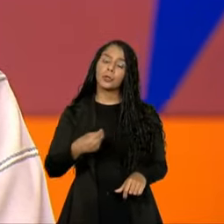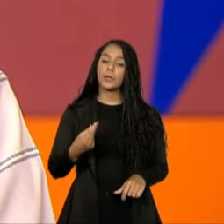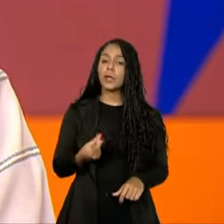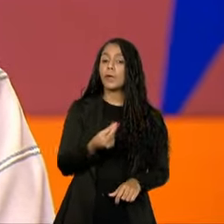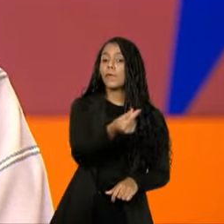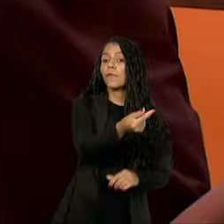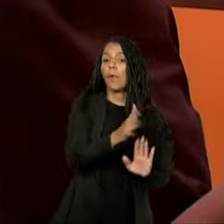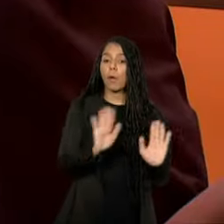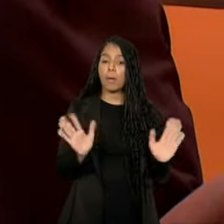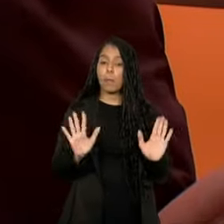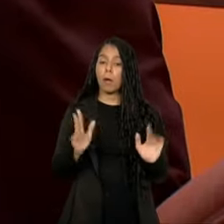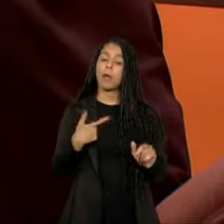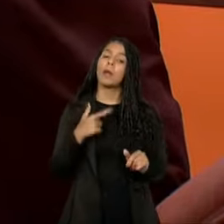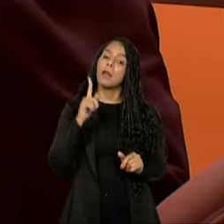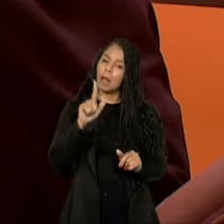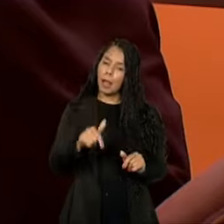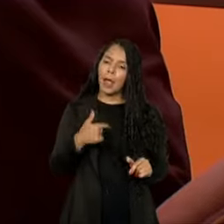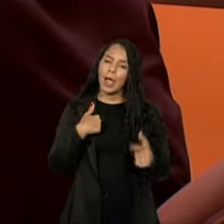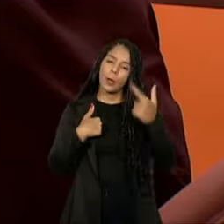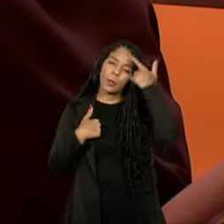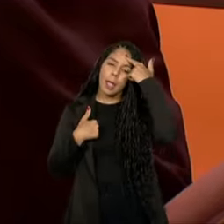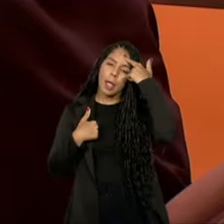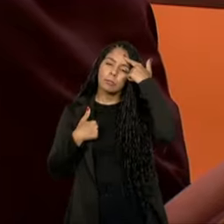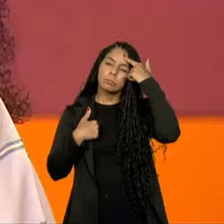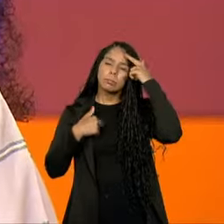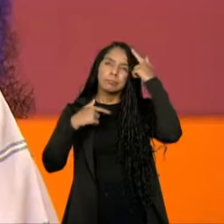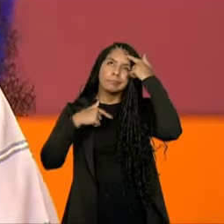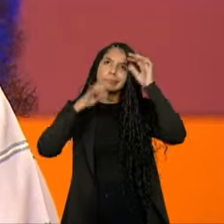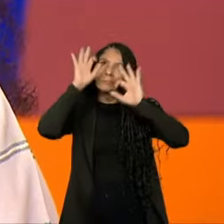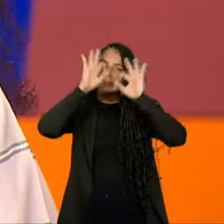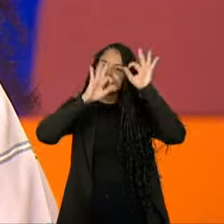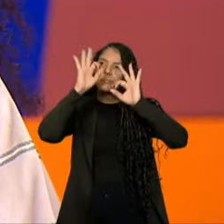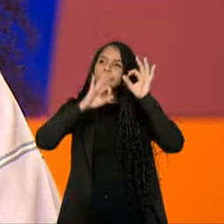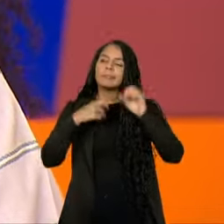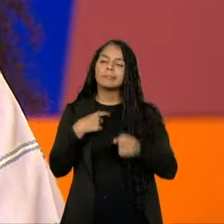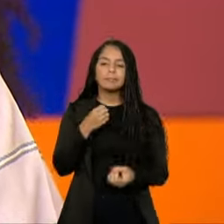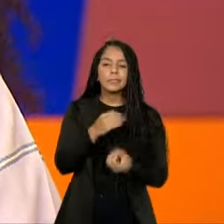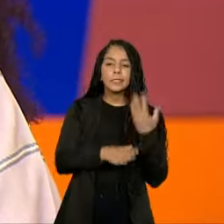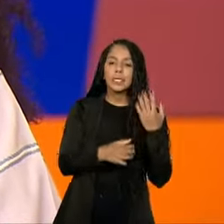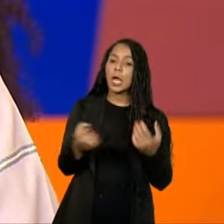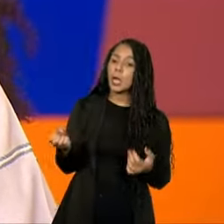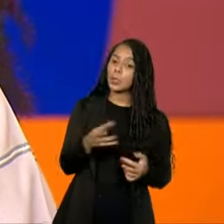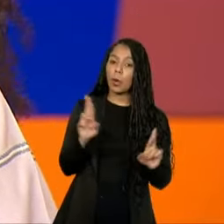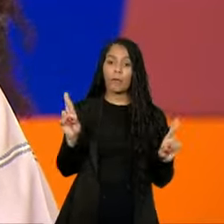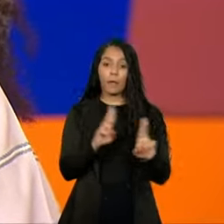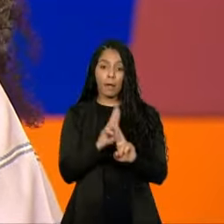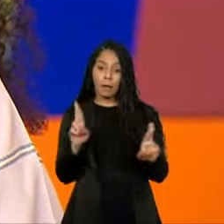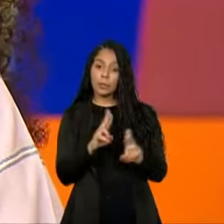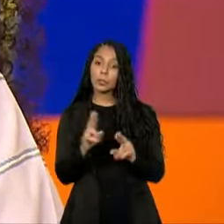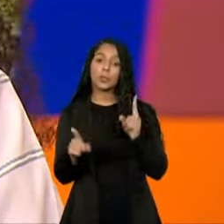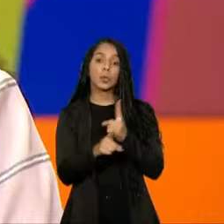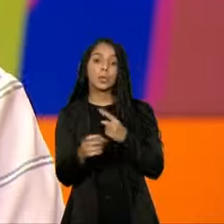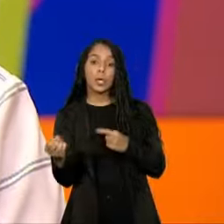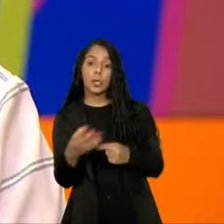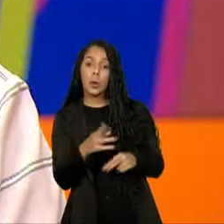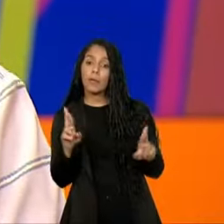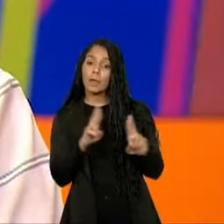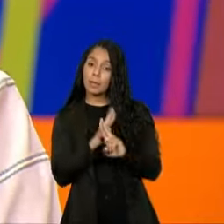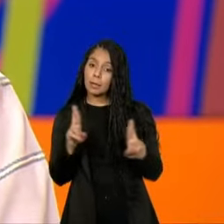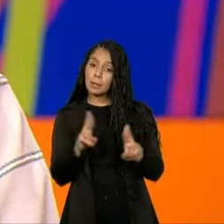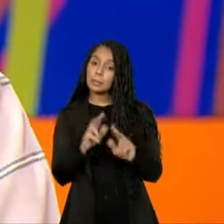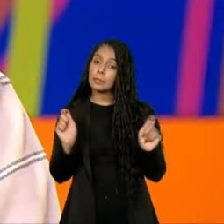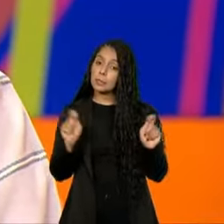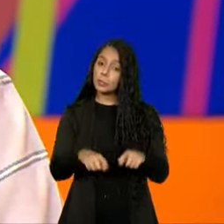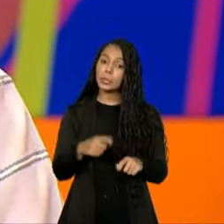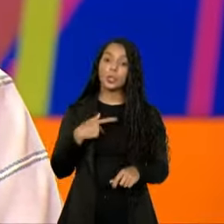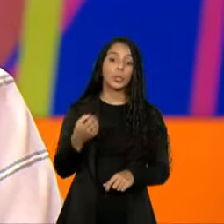mente, né? Assim, de alguma forma, criar... Não tem outro jeito, né? Não tem outro jeito. Criar novas relações, encontrar novas relações, se possível,